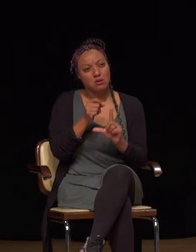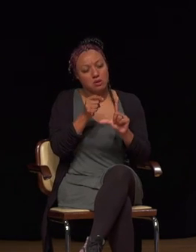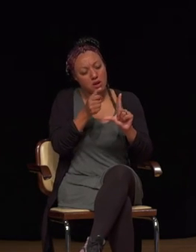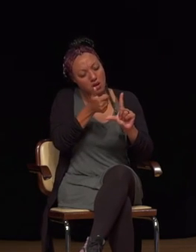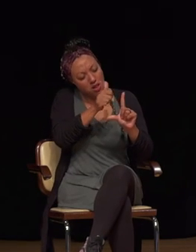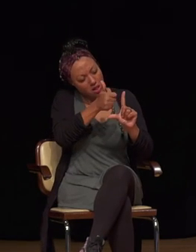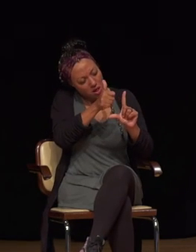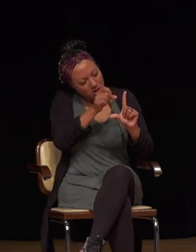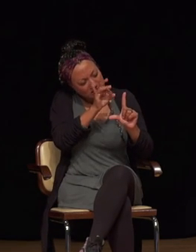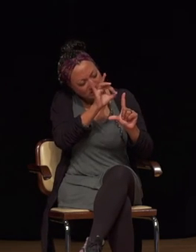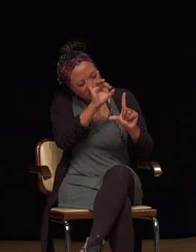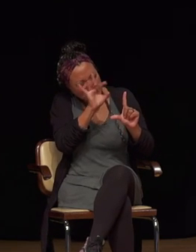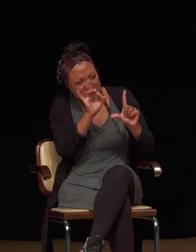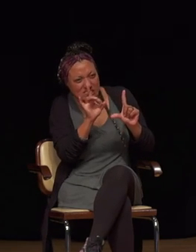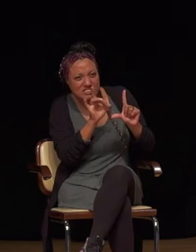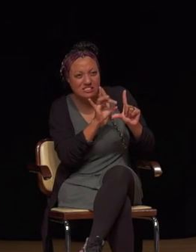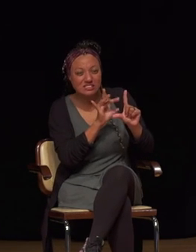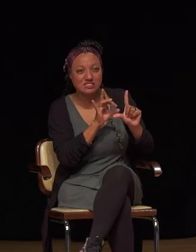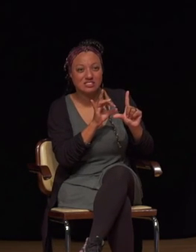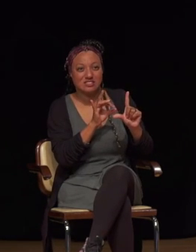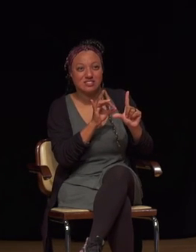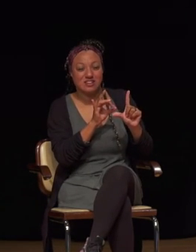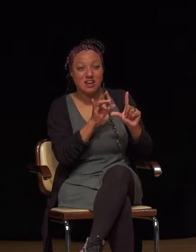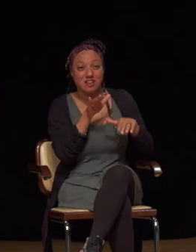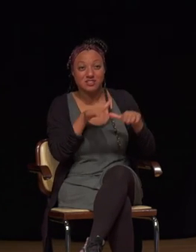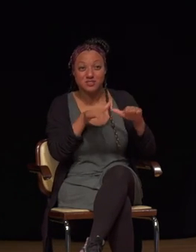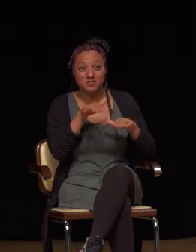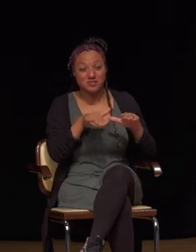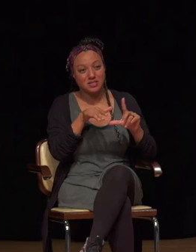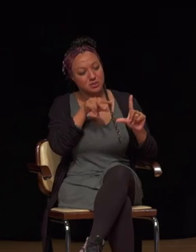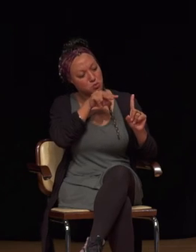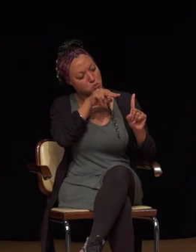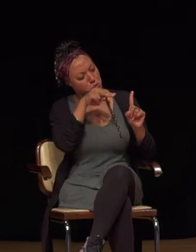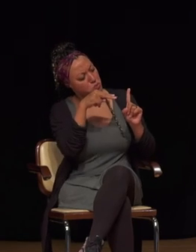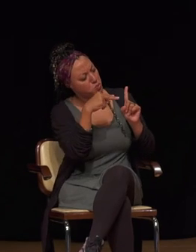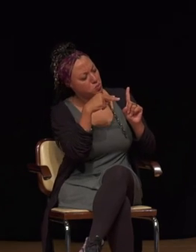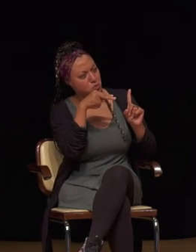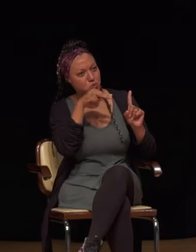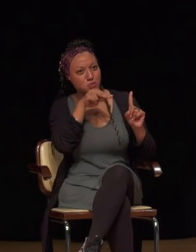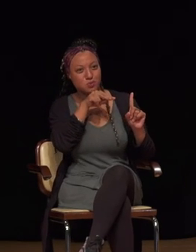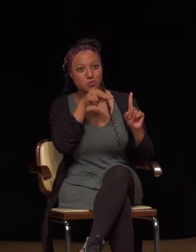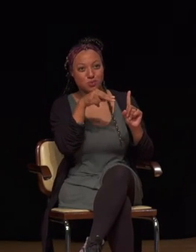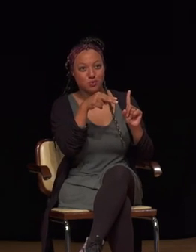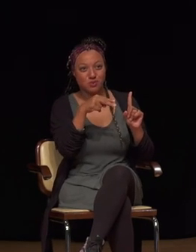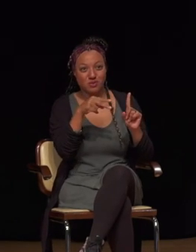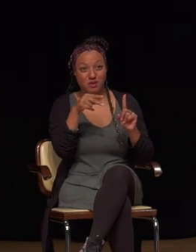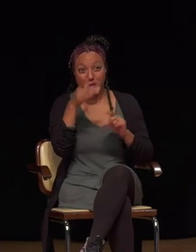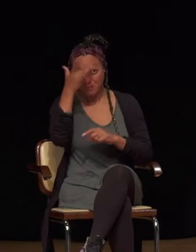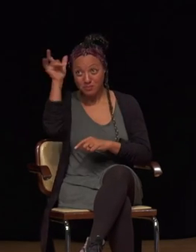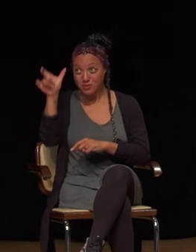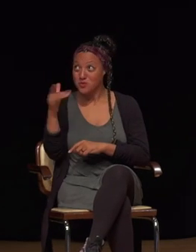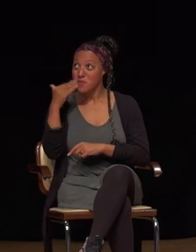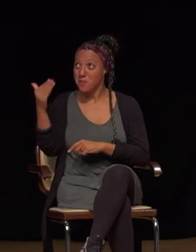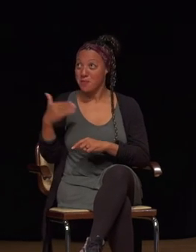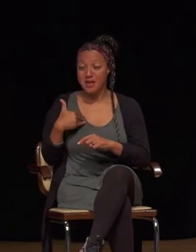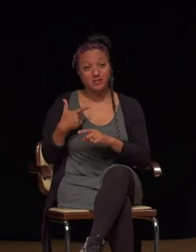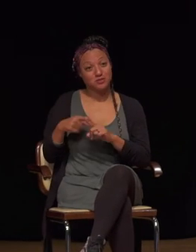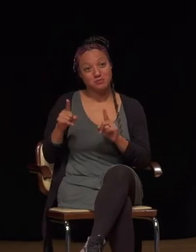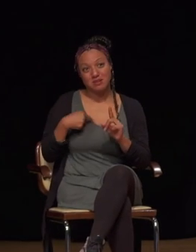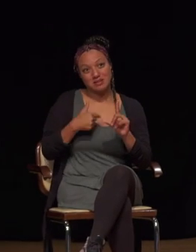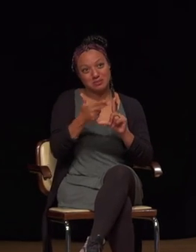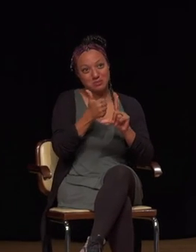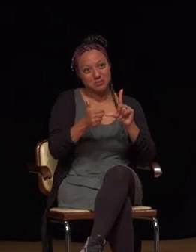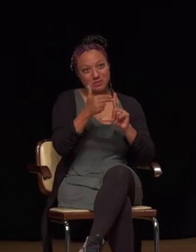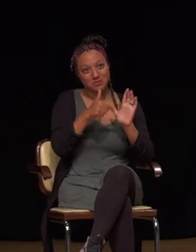pelos detalhes pelos ângulos que muitas vezes não se escrevem na ecomenda oficial Mas enfim Aí sim